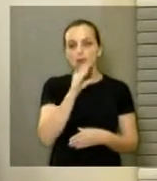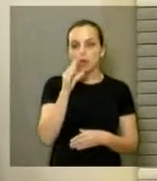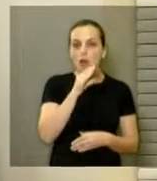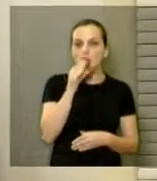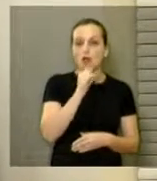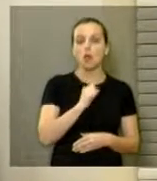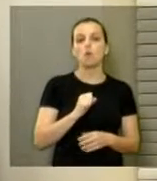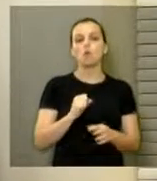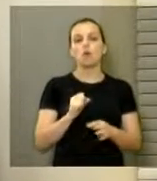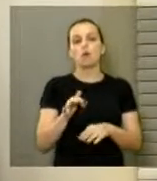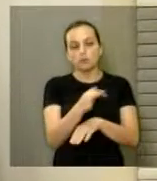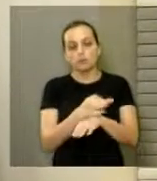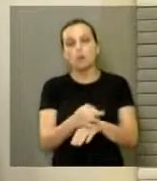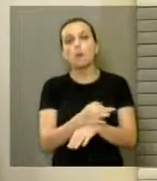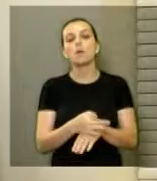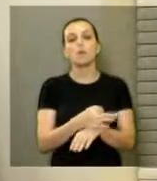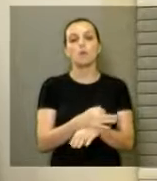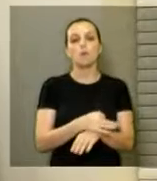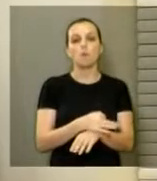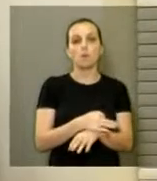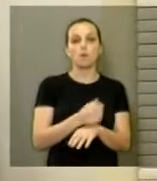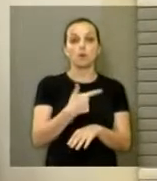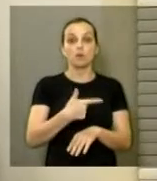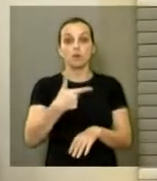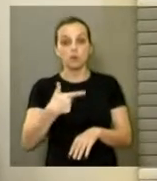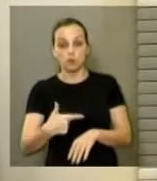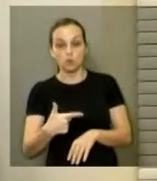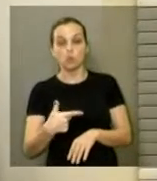umas férias, passou praticamente 12